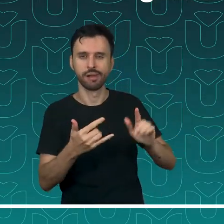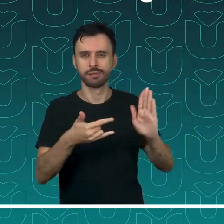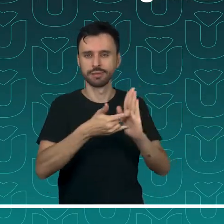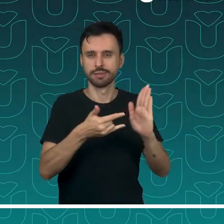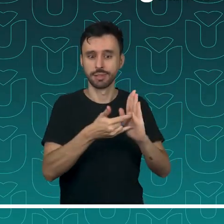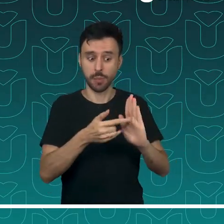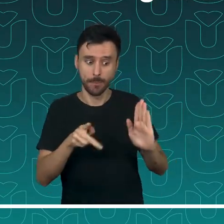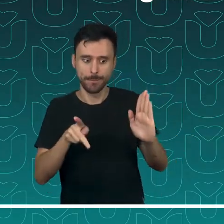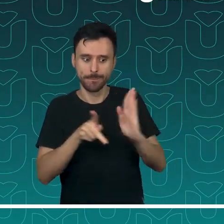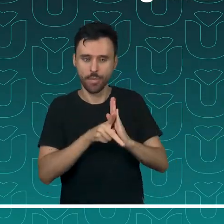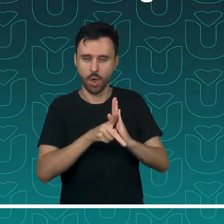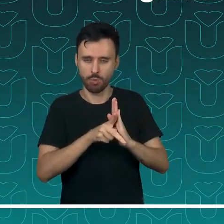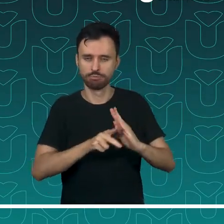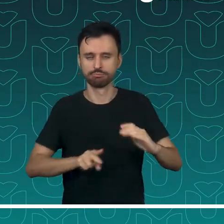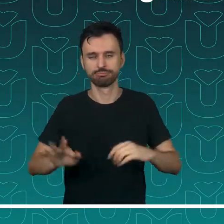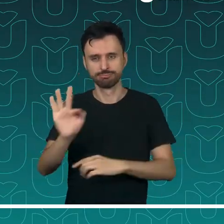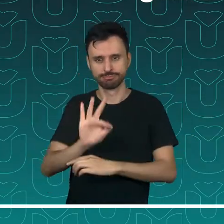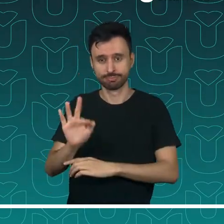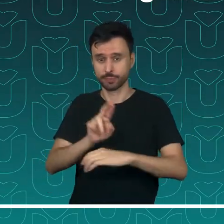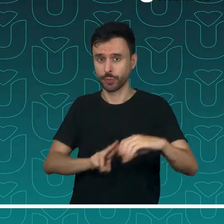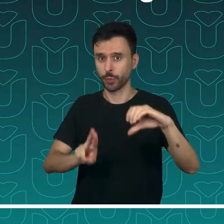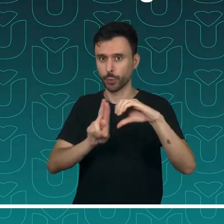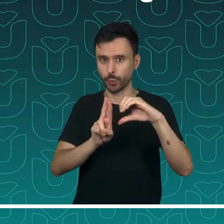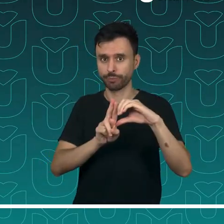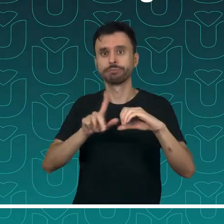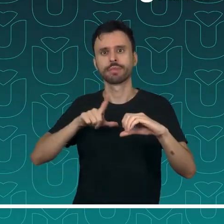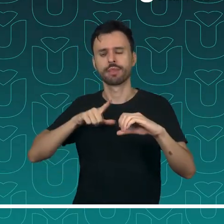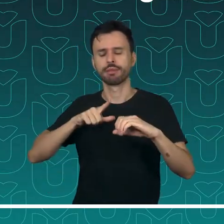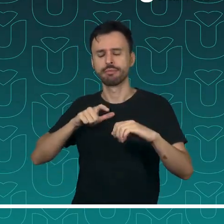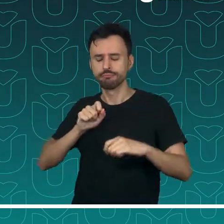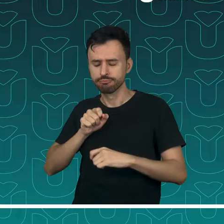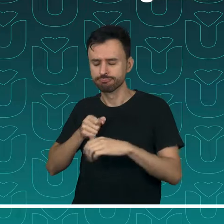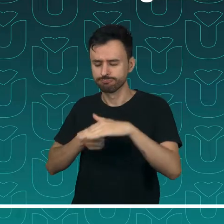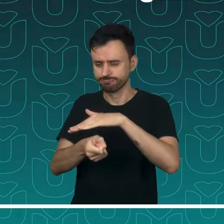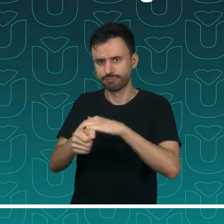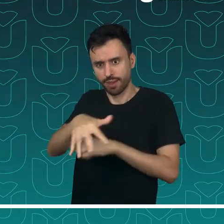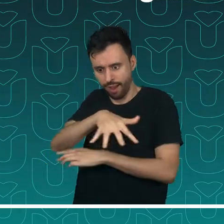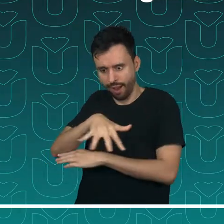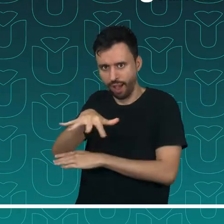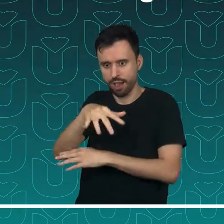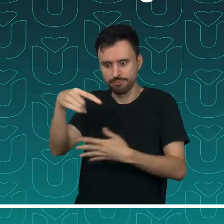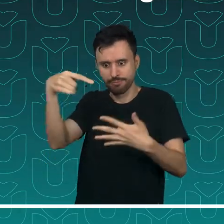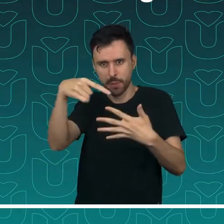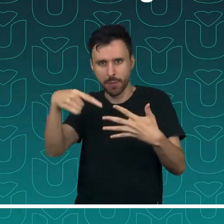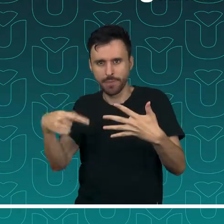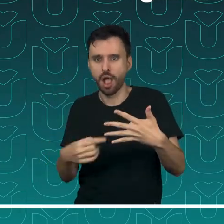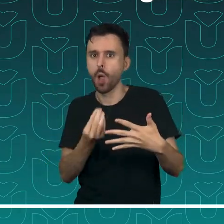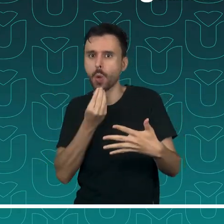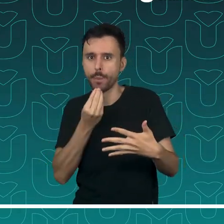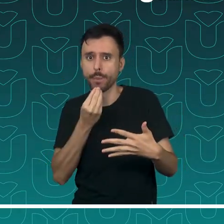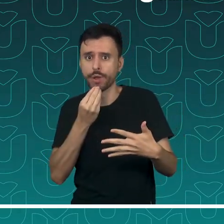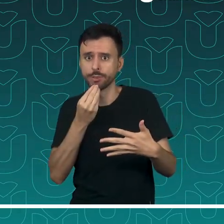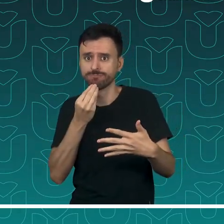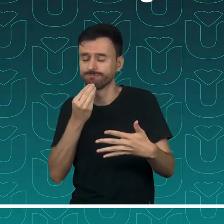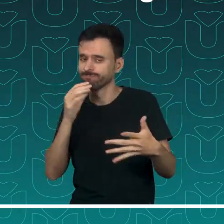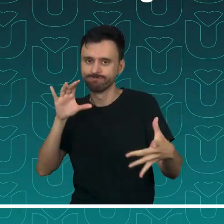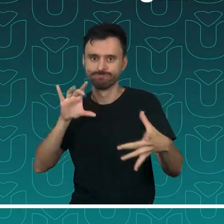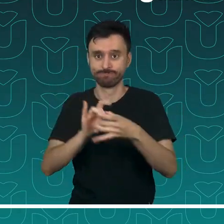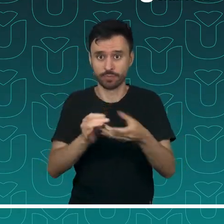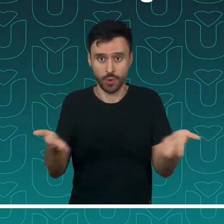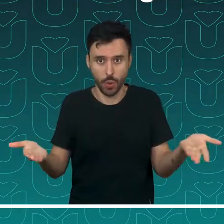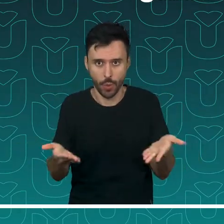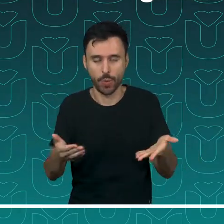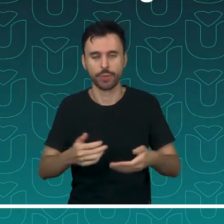aqui da Uníntese tem a vantagem de estar ingressando em uma área repleta de oportunidades, especialmente nos tempos